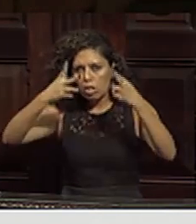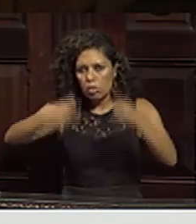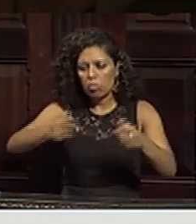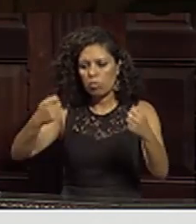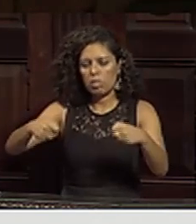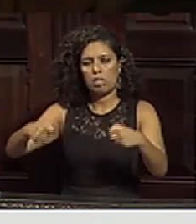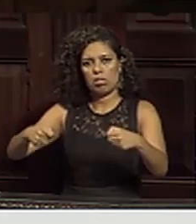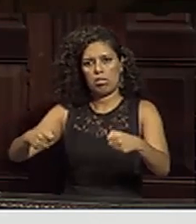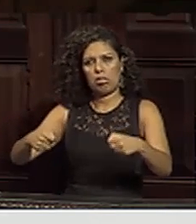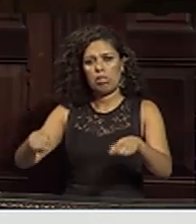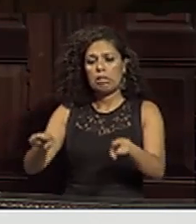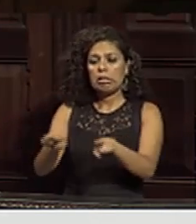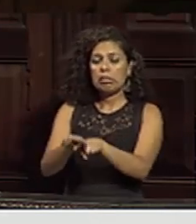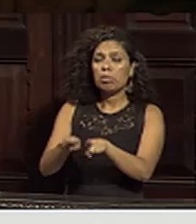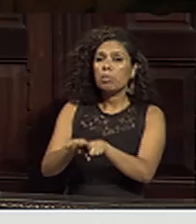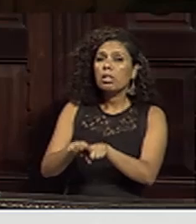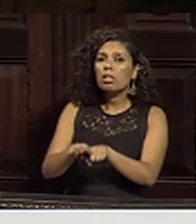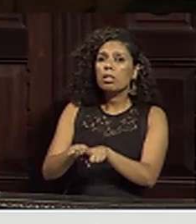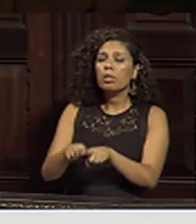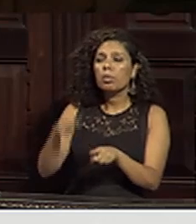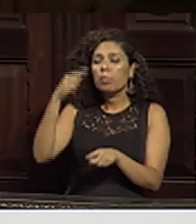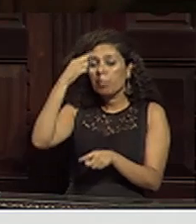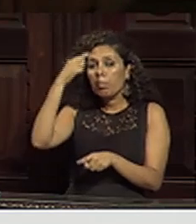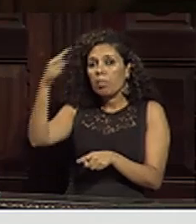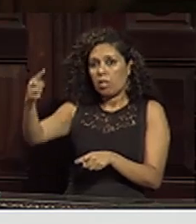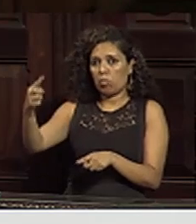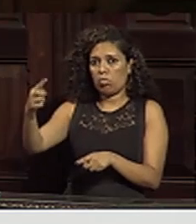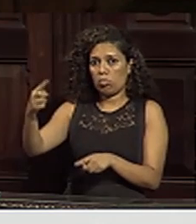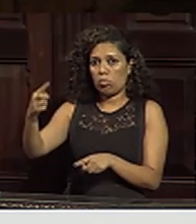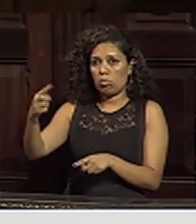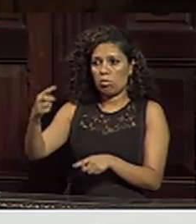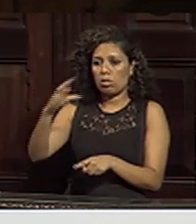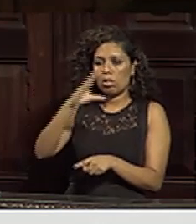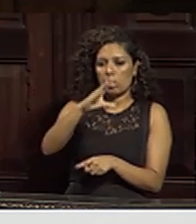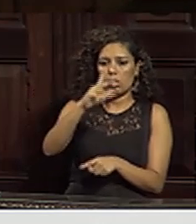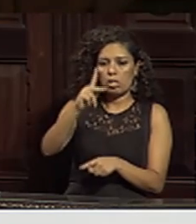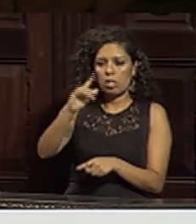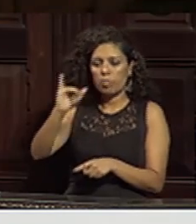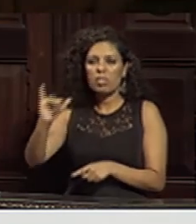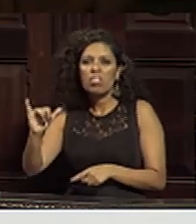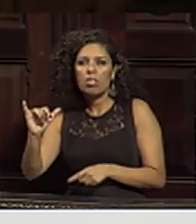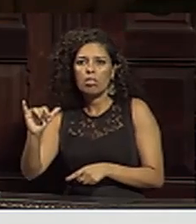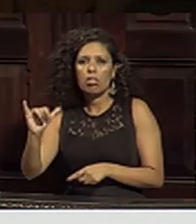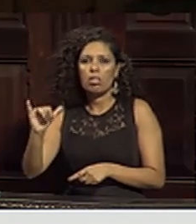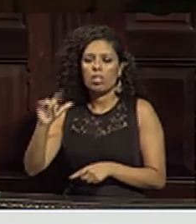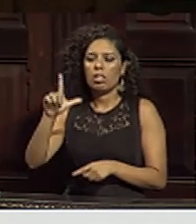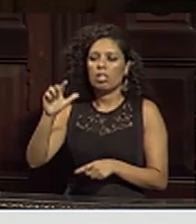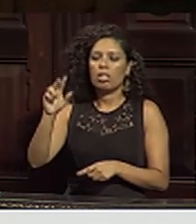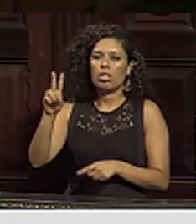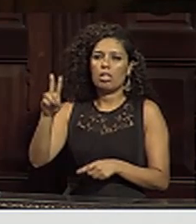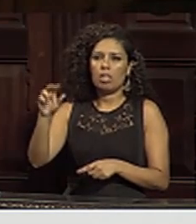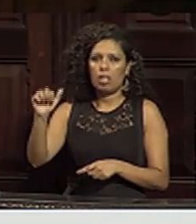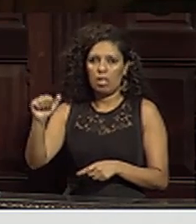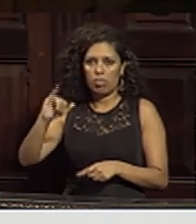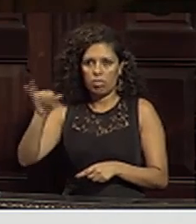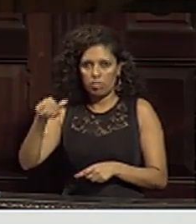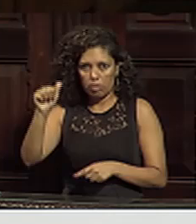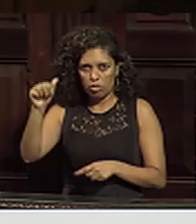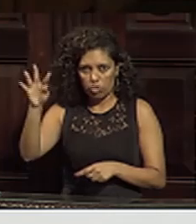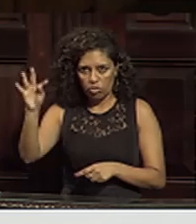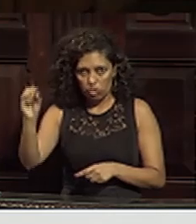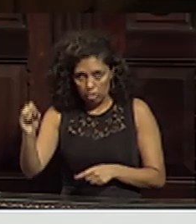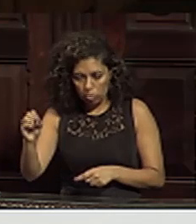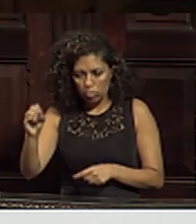prazo, a Operação Lava Jato prestará um grande